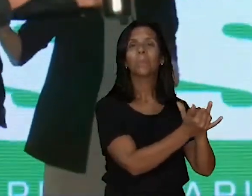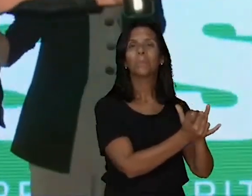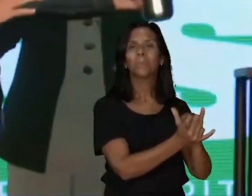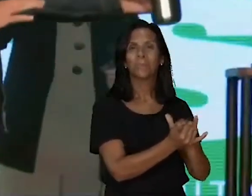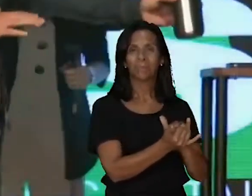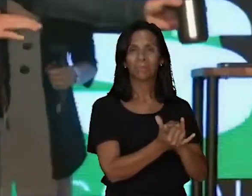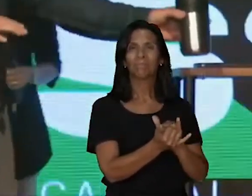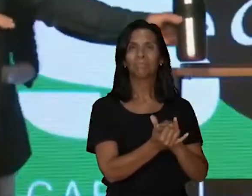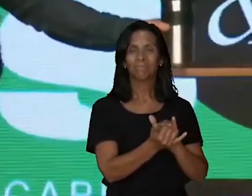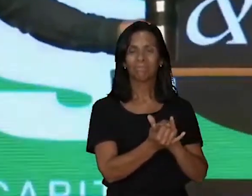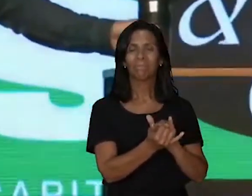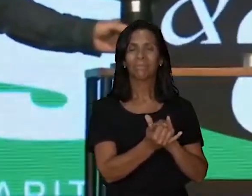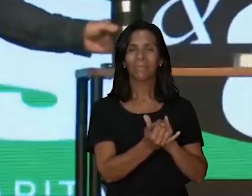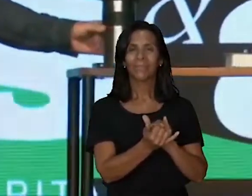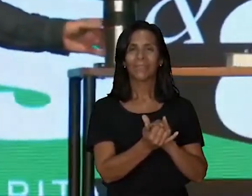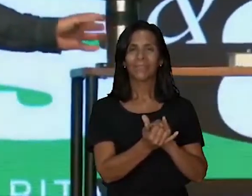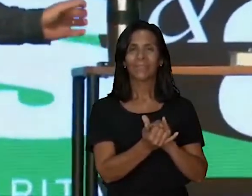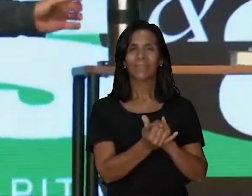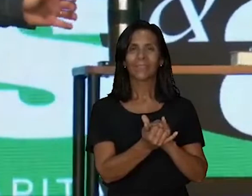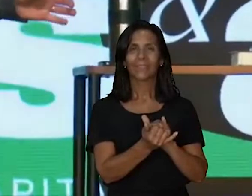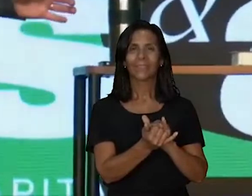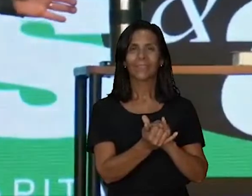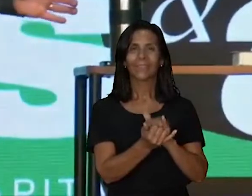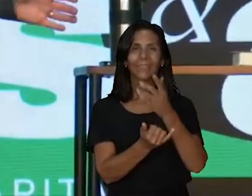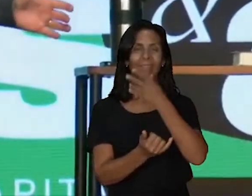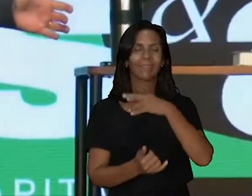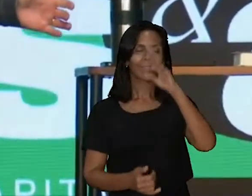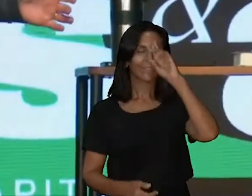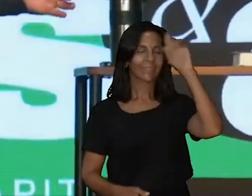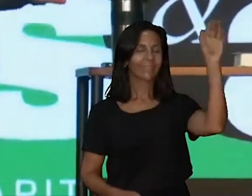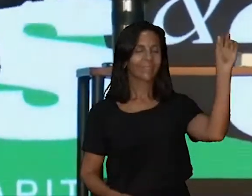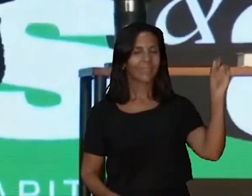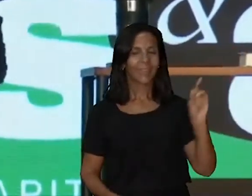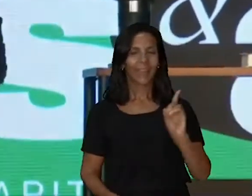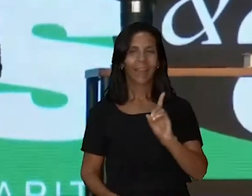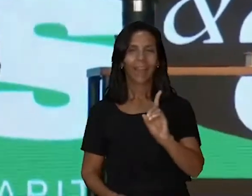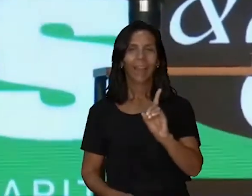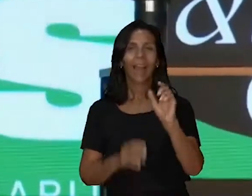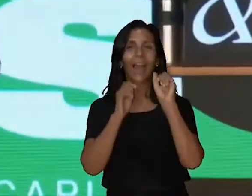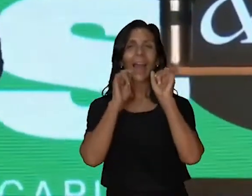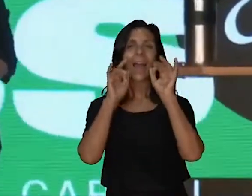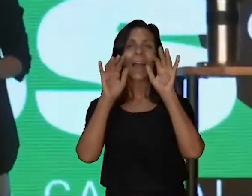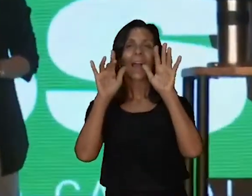Quando o Senhor está entre nós, a graça é partilhada.